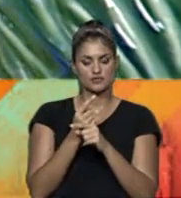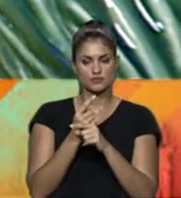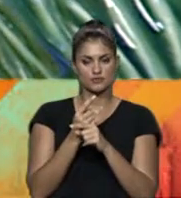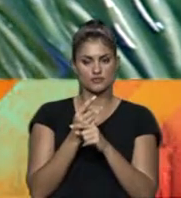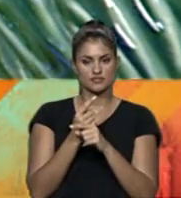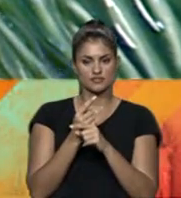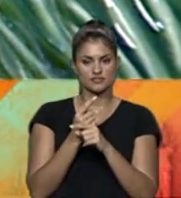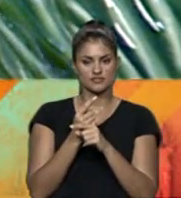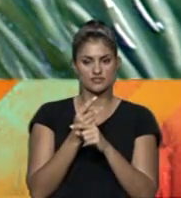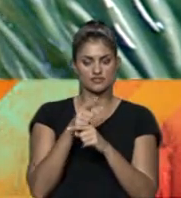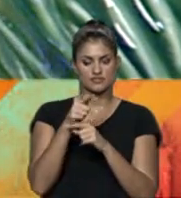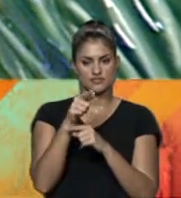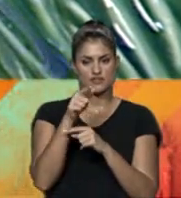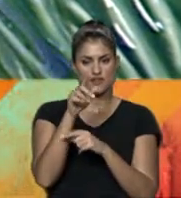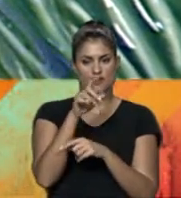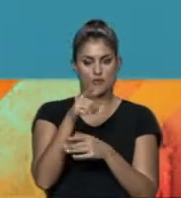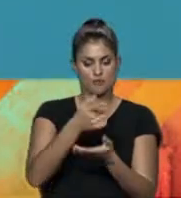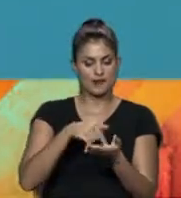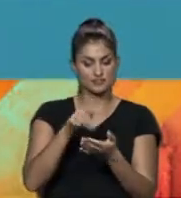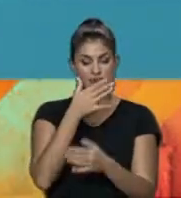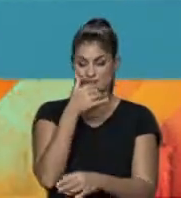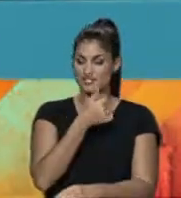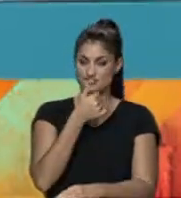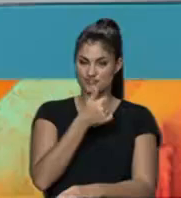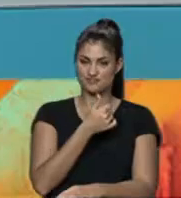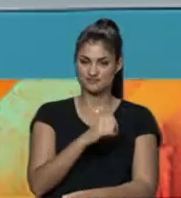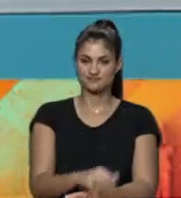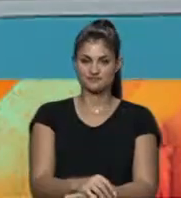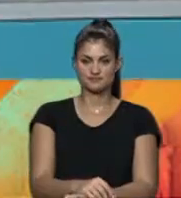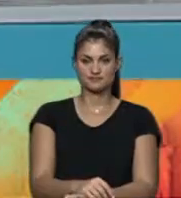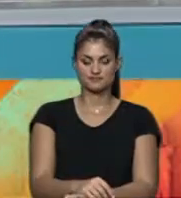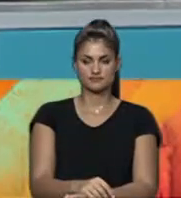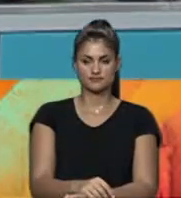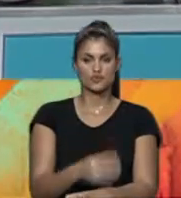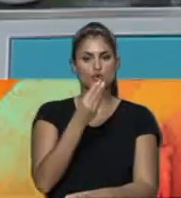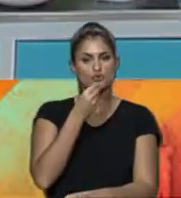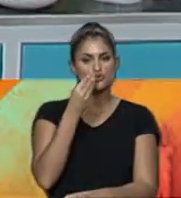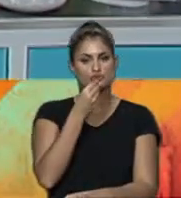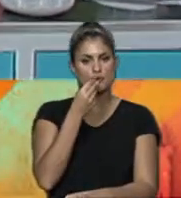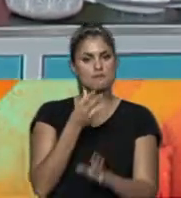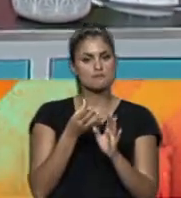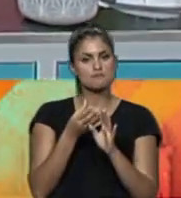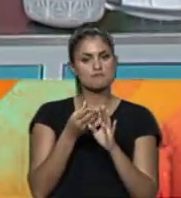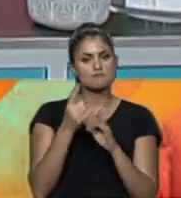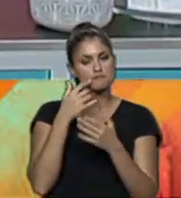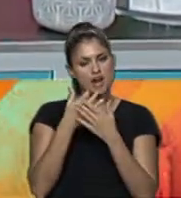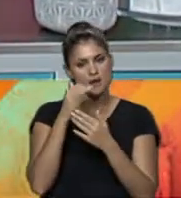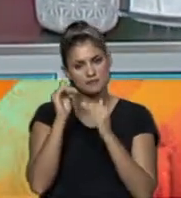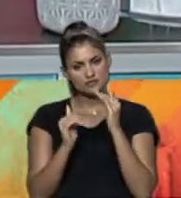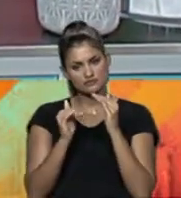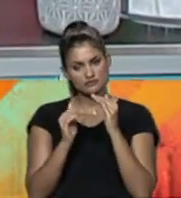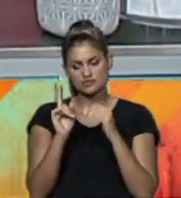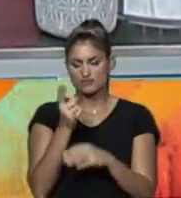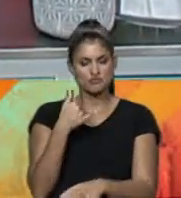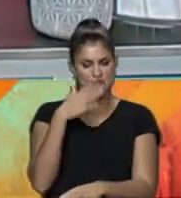truques para ficar os pratos mais bonitos, não é? Portanto, agora... Não são nem mais nem menos saborosas as cenouras, por serem pequenas?